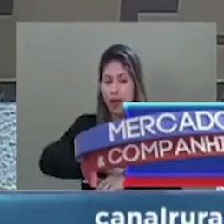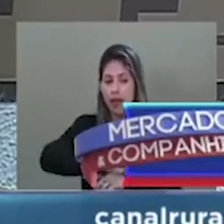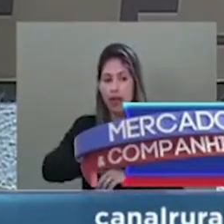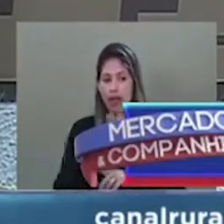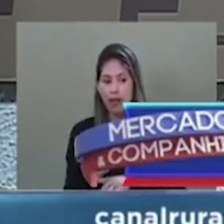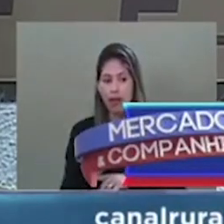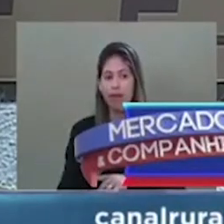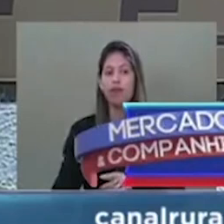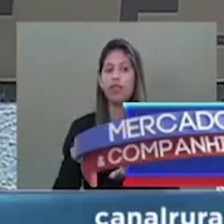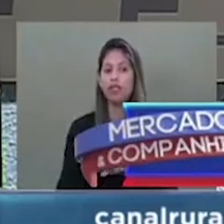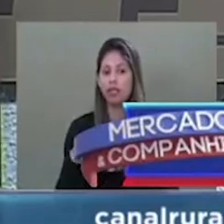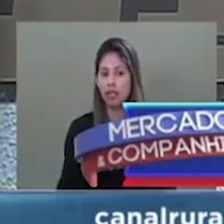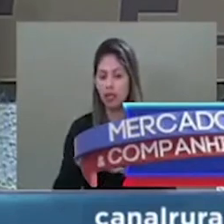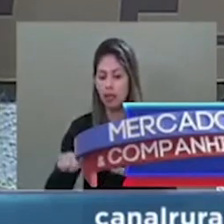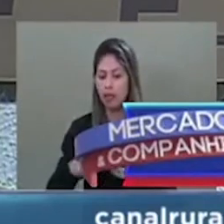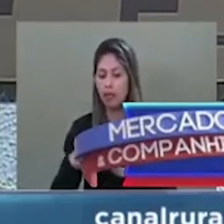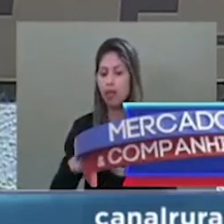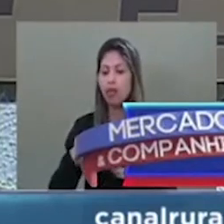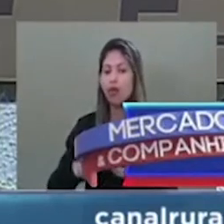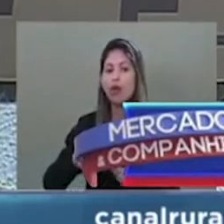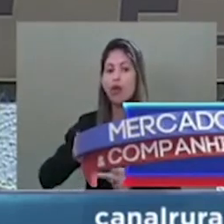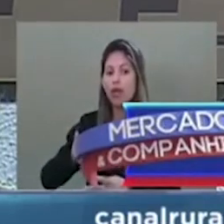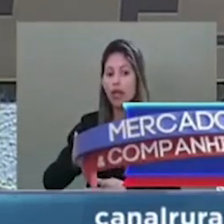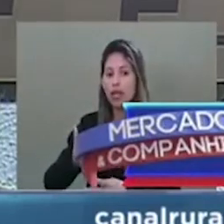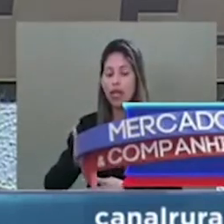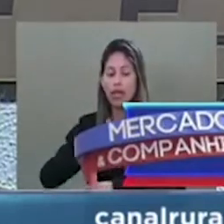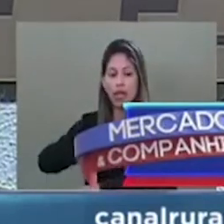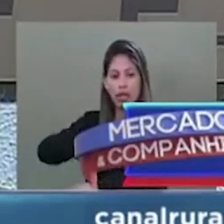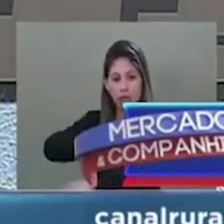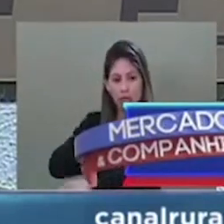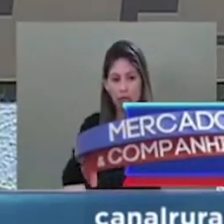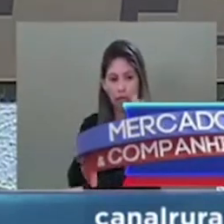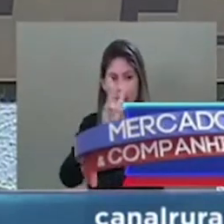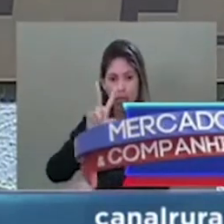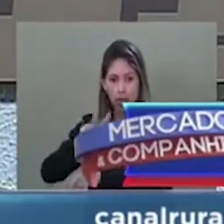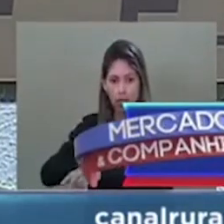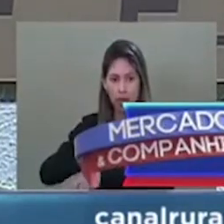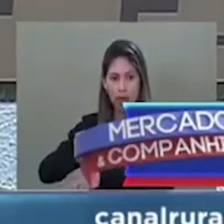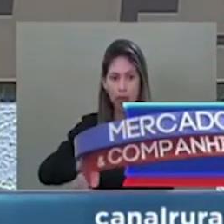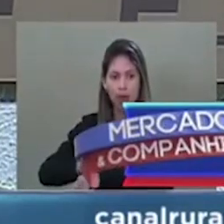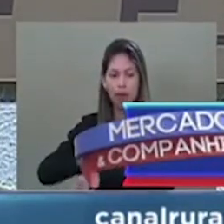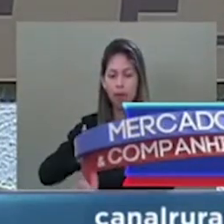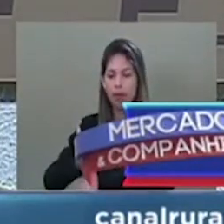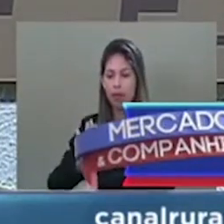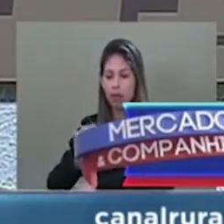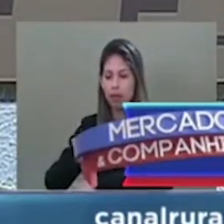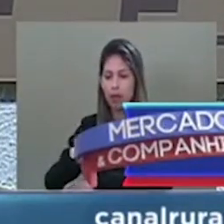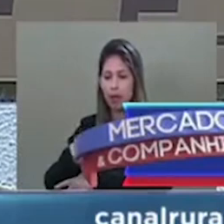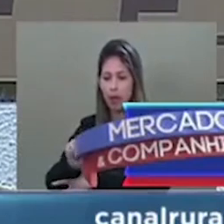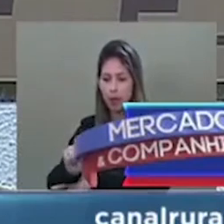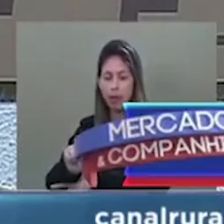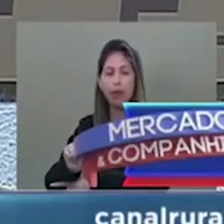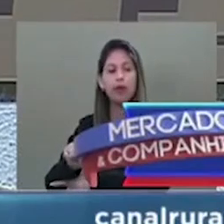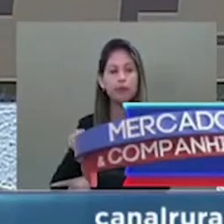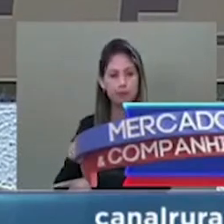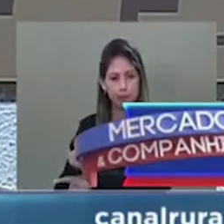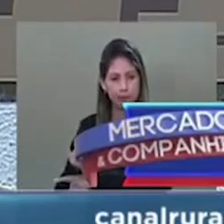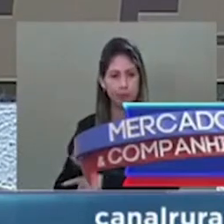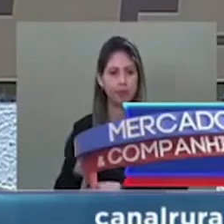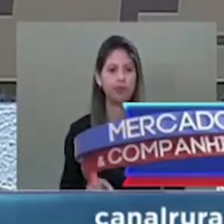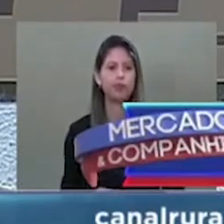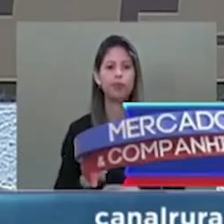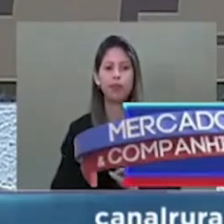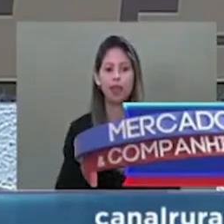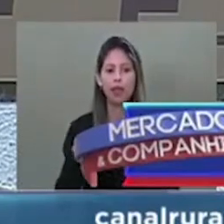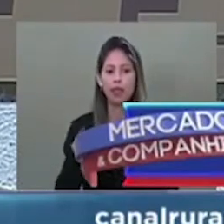Anvisa continuará tendo o seu protagonismo para a sua atuação,